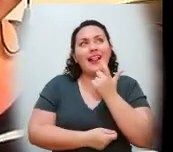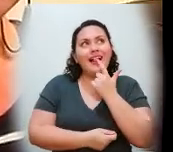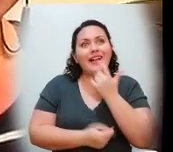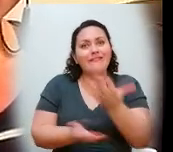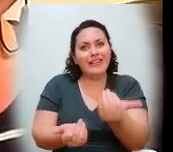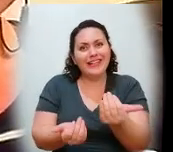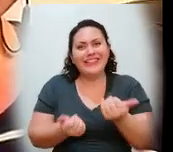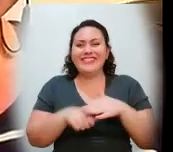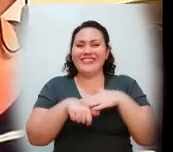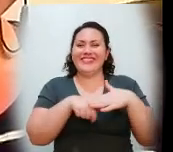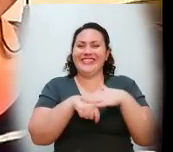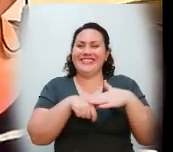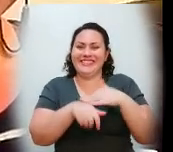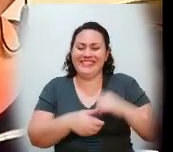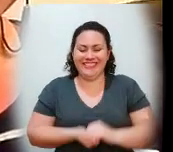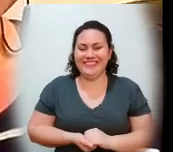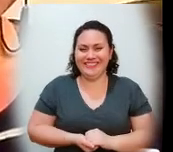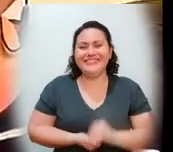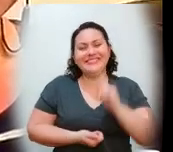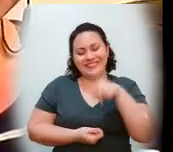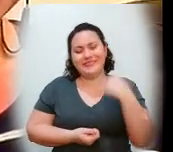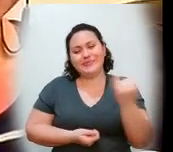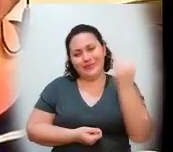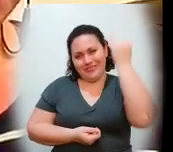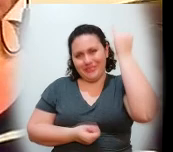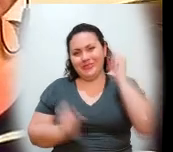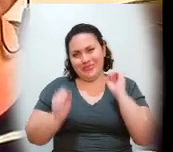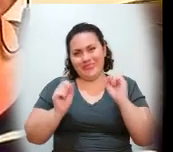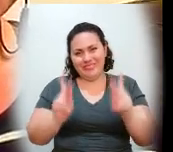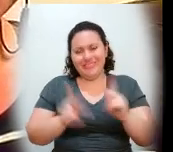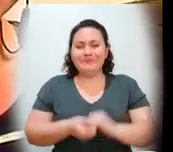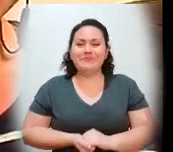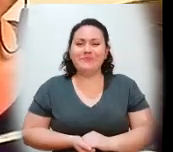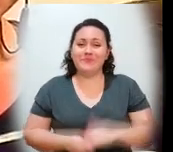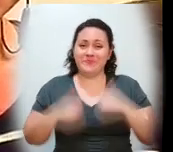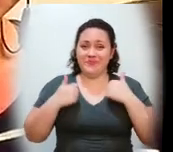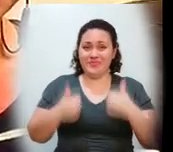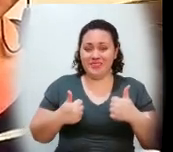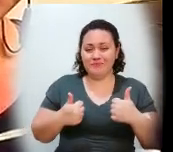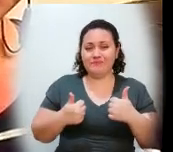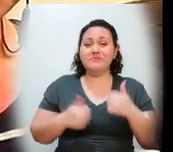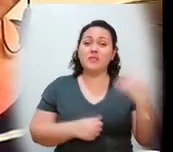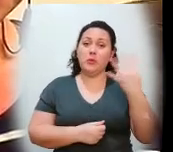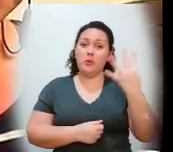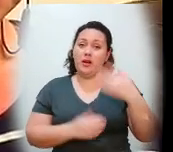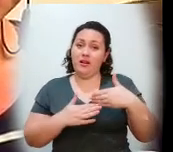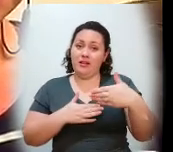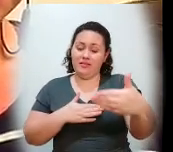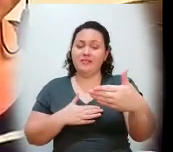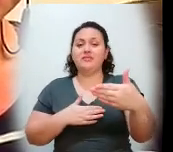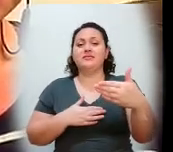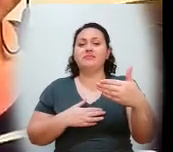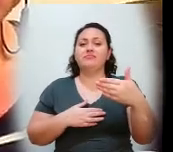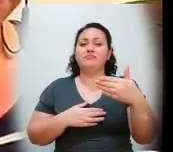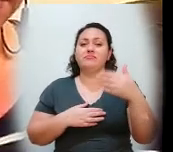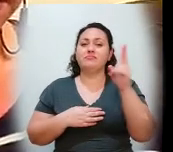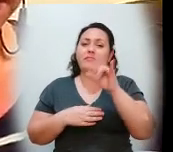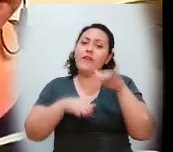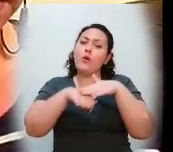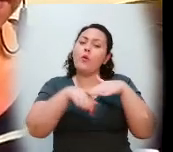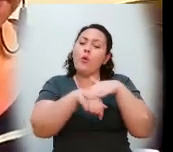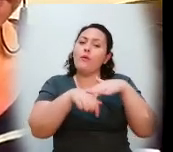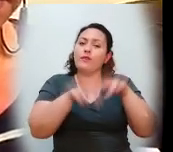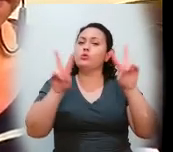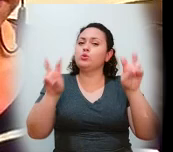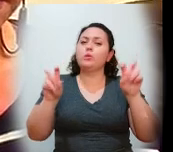né? Então, é isso que é bem importante. Tá, gente, quarta-feira a gente vai conversar com vocês